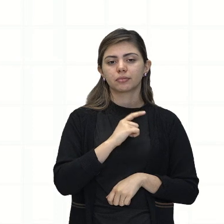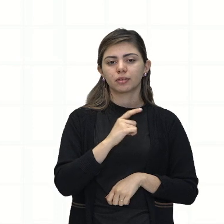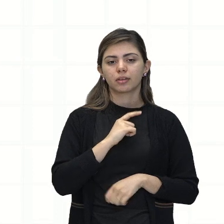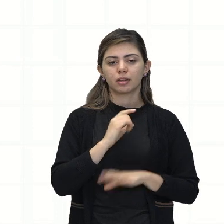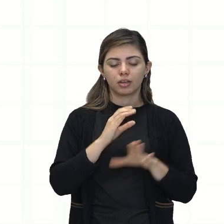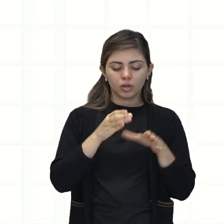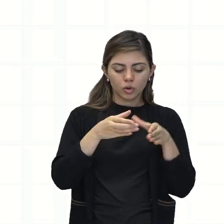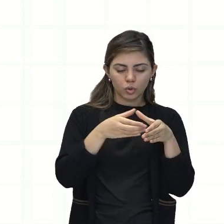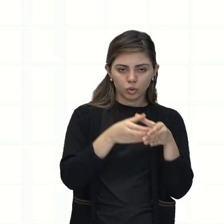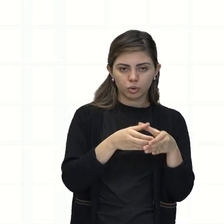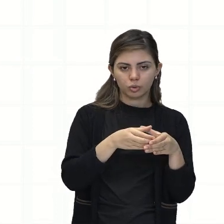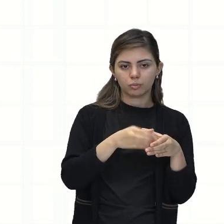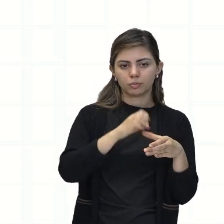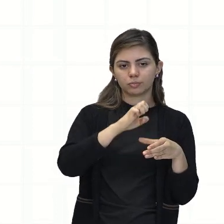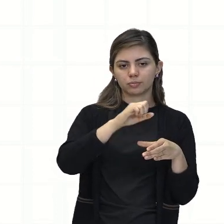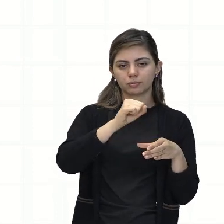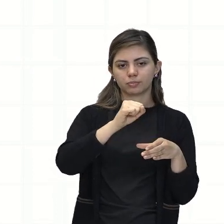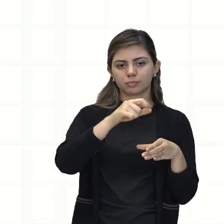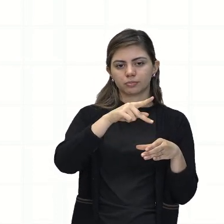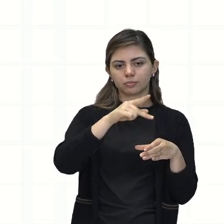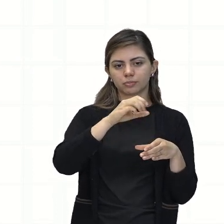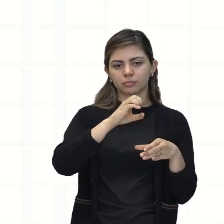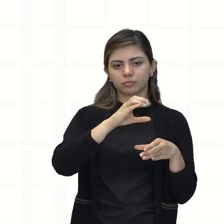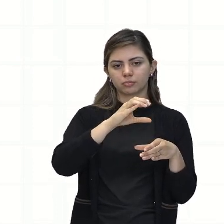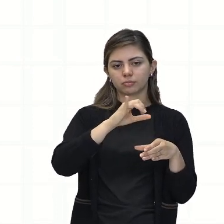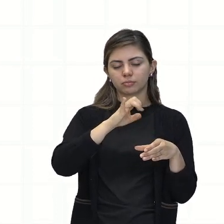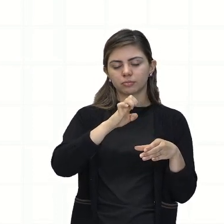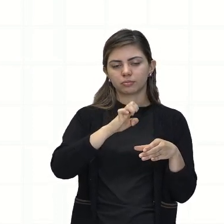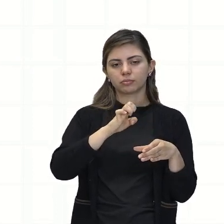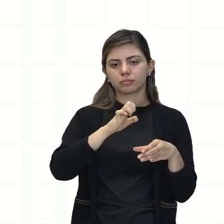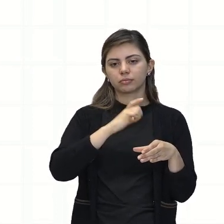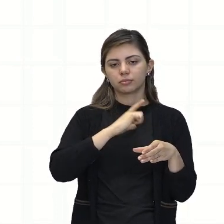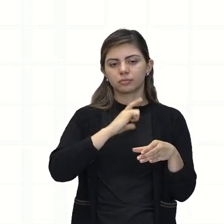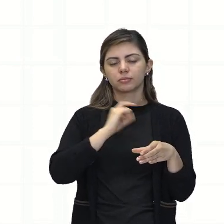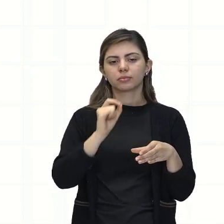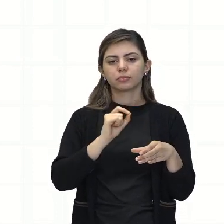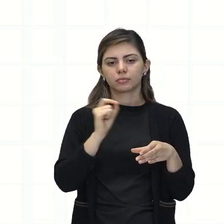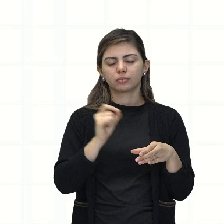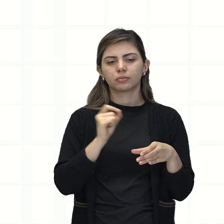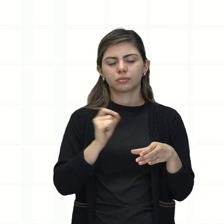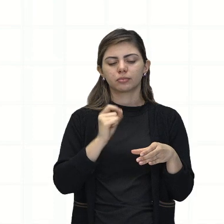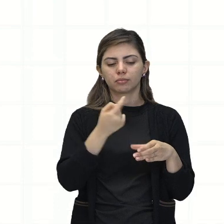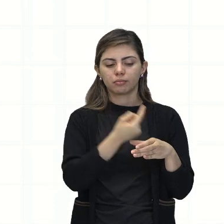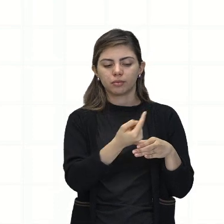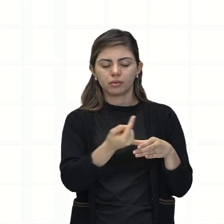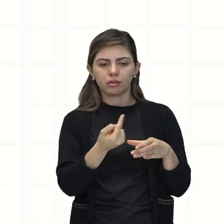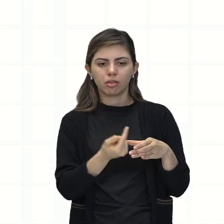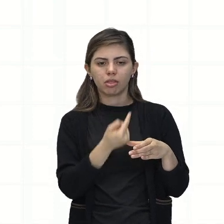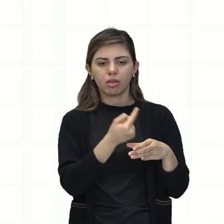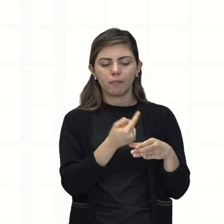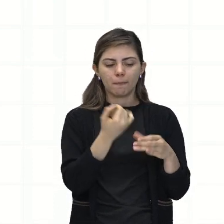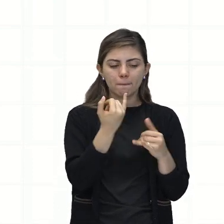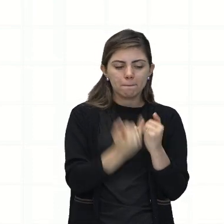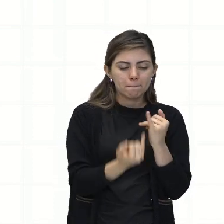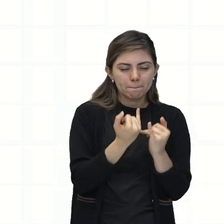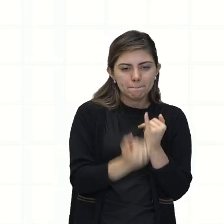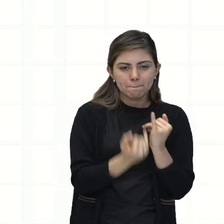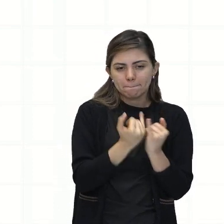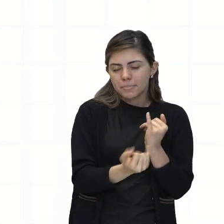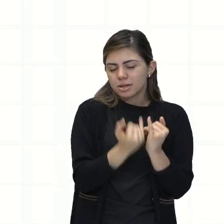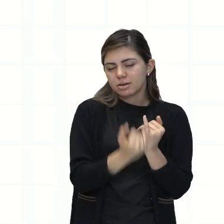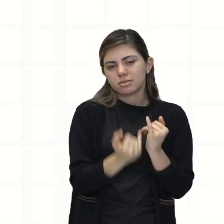espécie, classificados como a categoria taxonômica de espécie, eles são muito mais parecidos entre